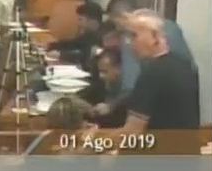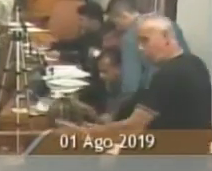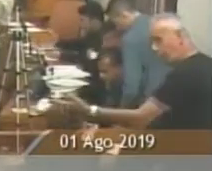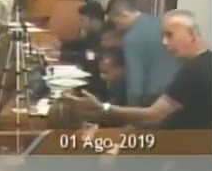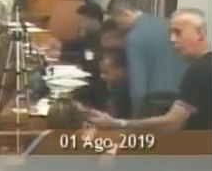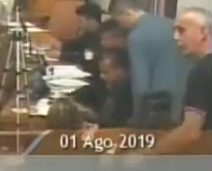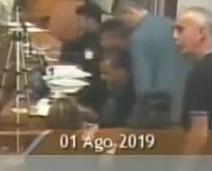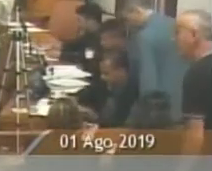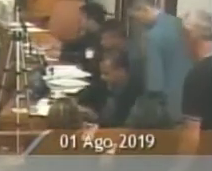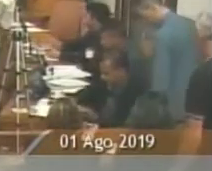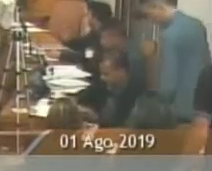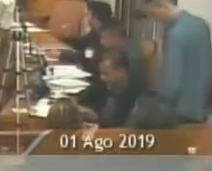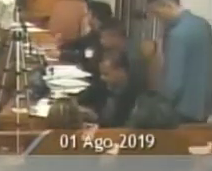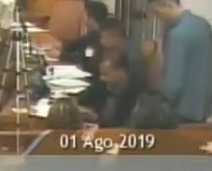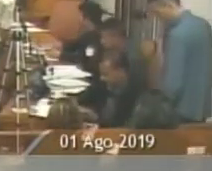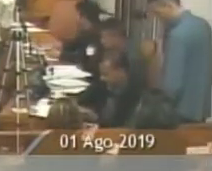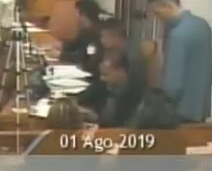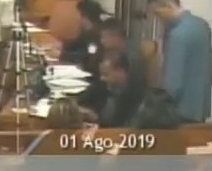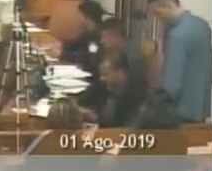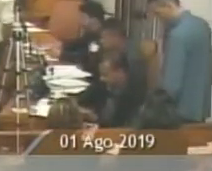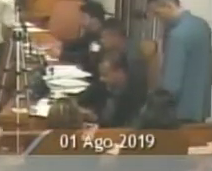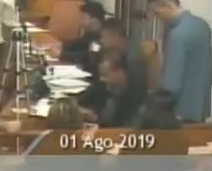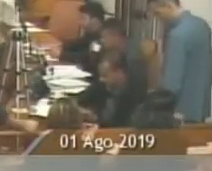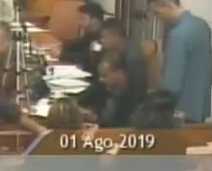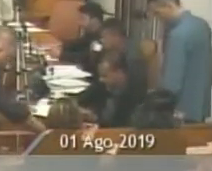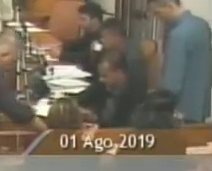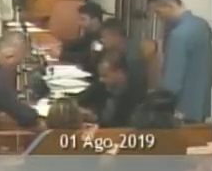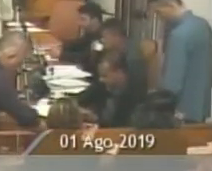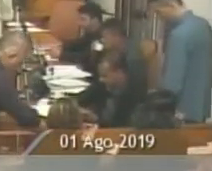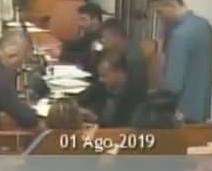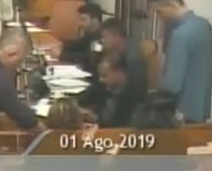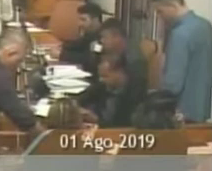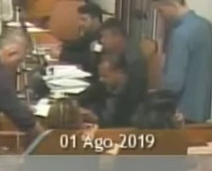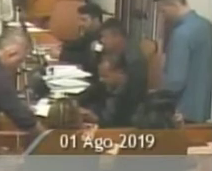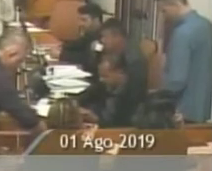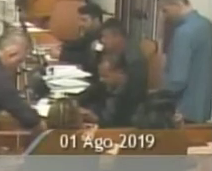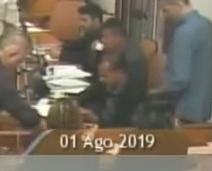Solicito ao primeiro secretário que proceda à leitura das matérias constantes do expediente, a saber.